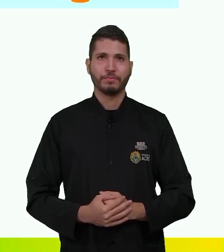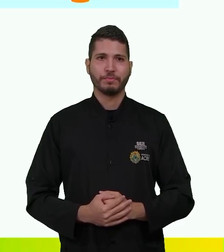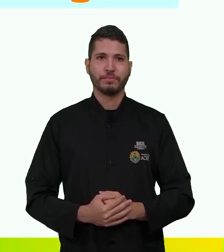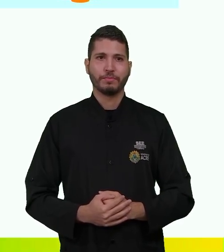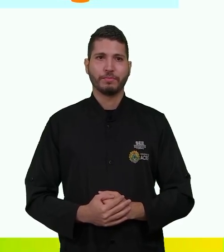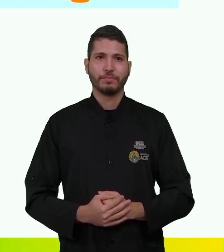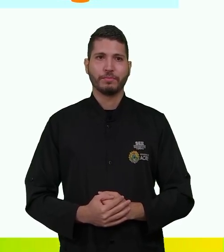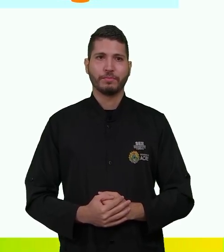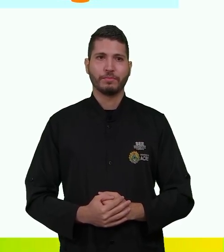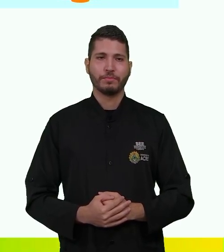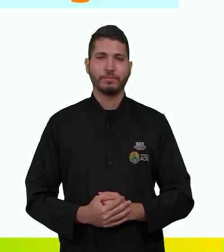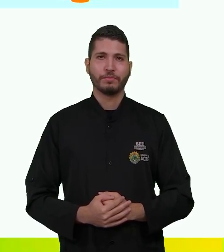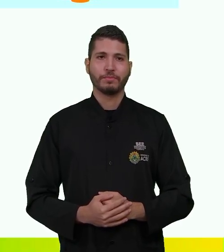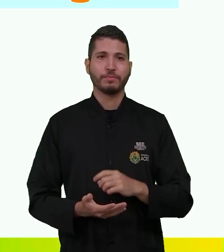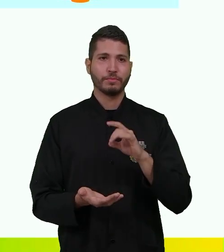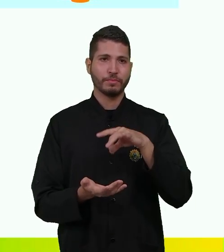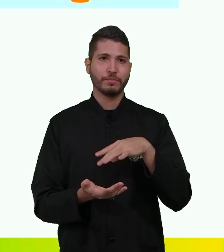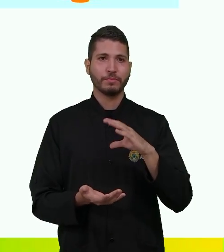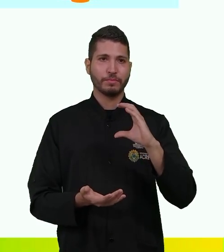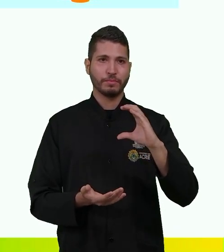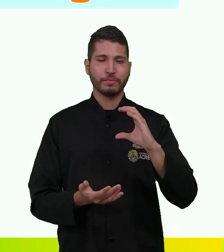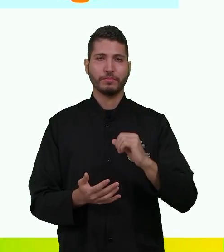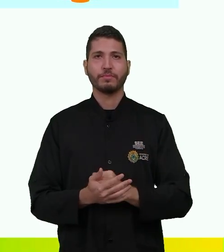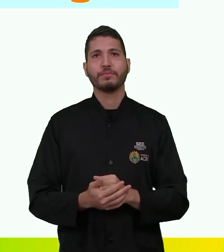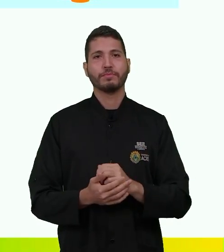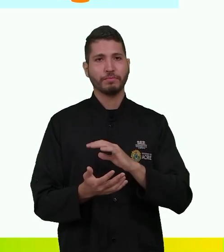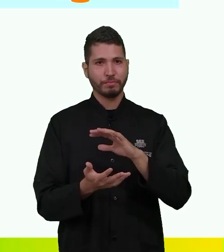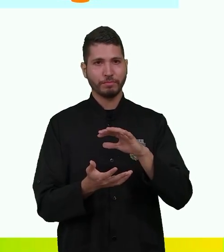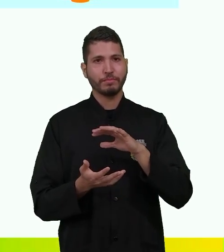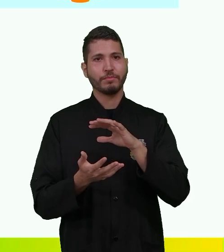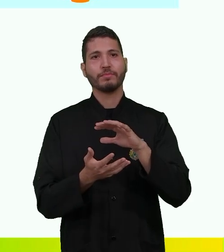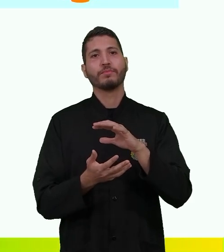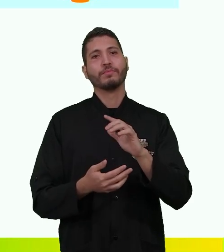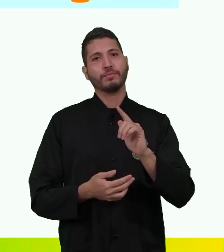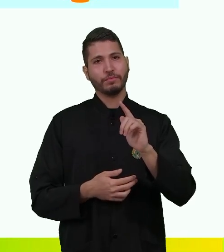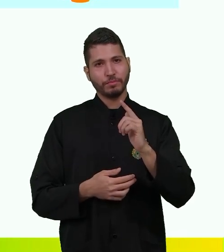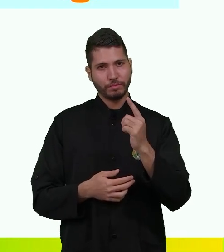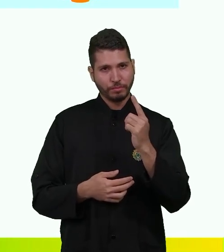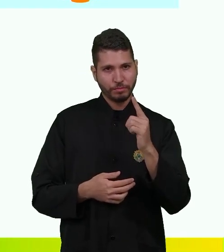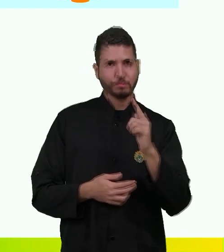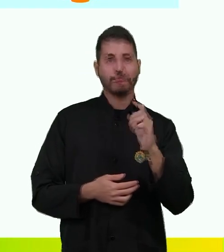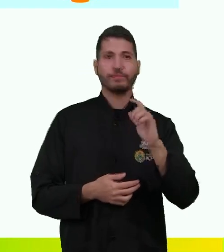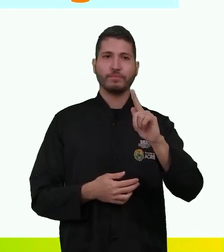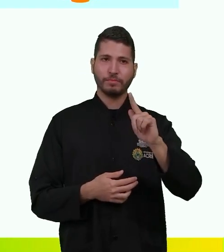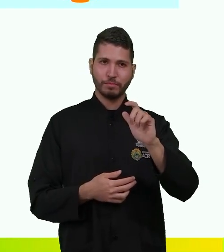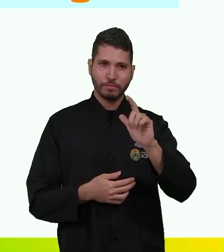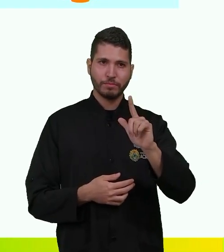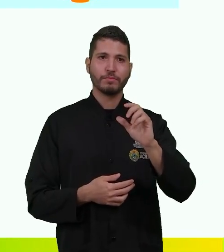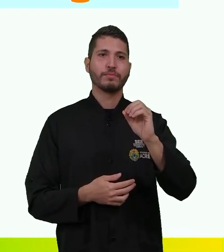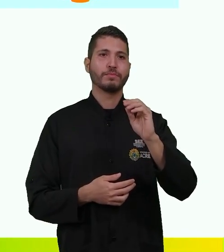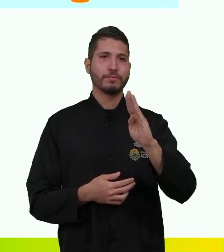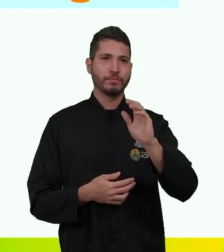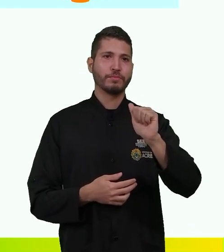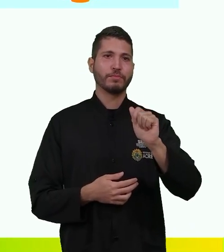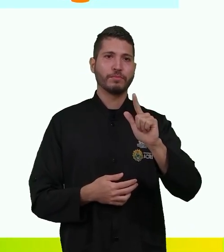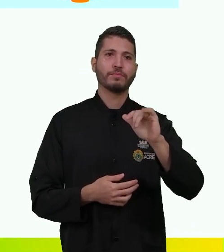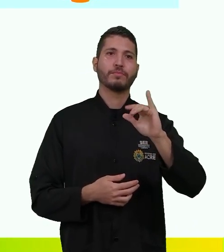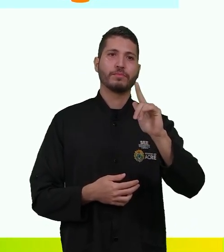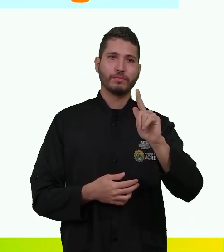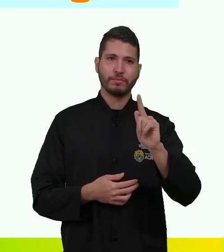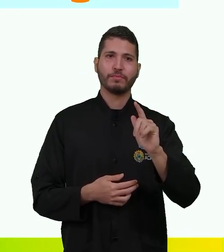segunda. Só restou a globalização. Olha só, processo político,